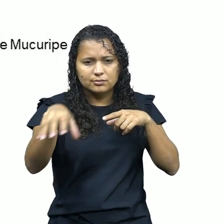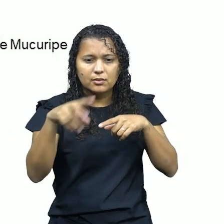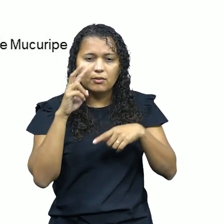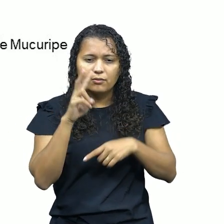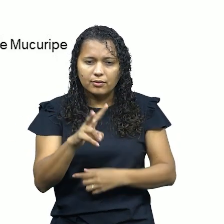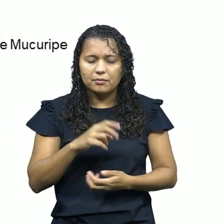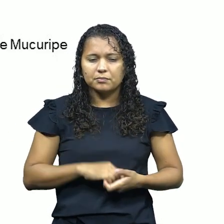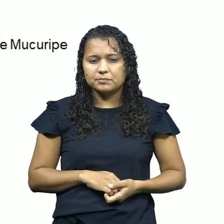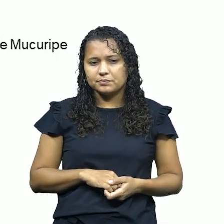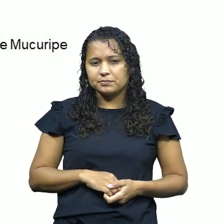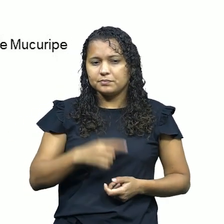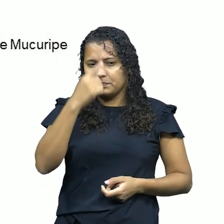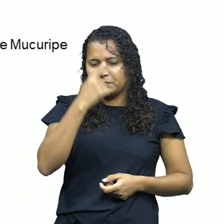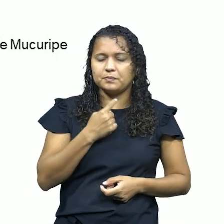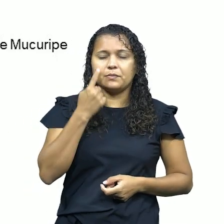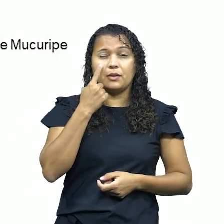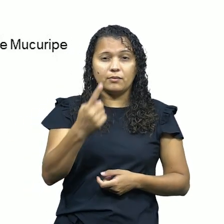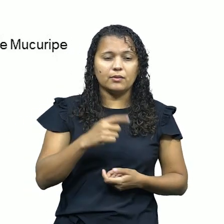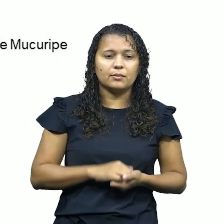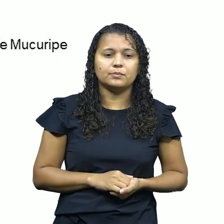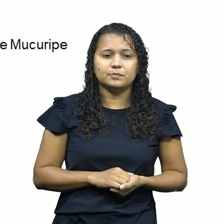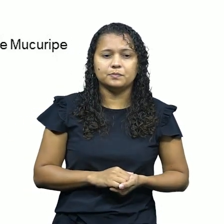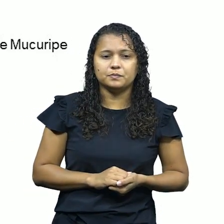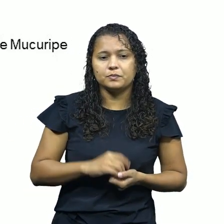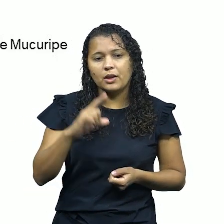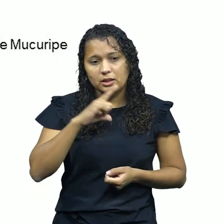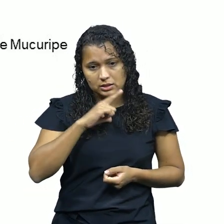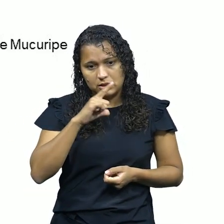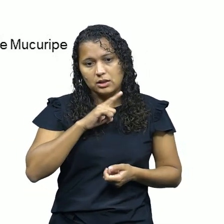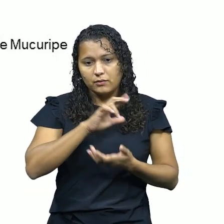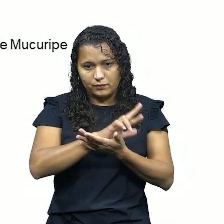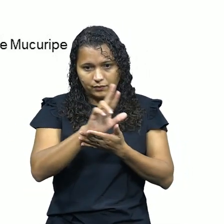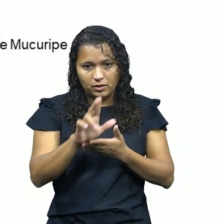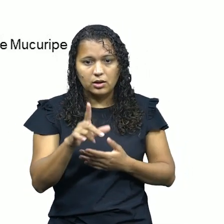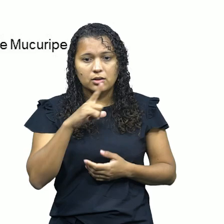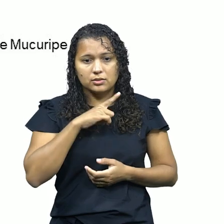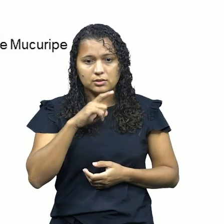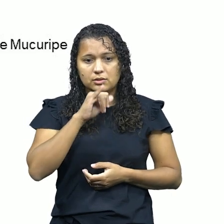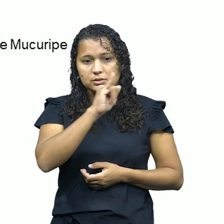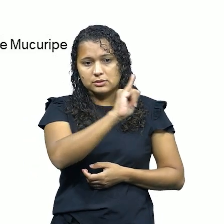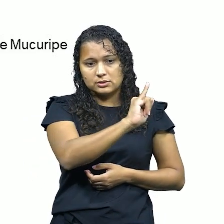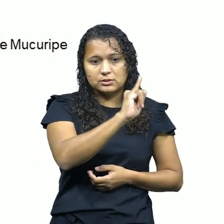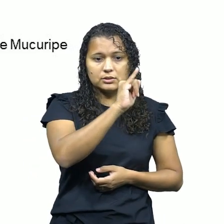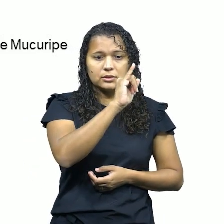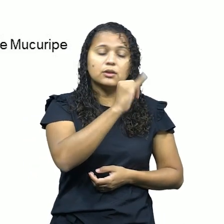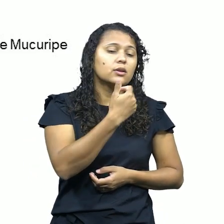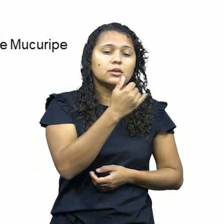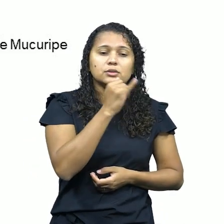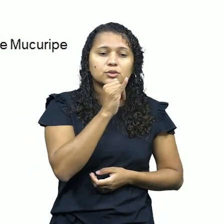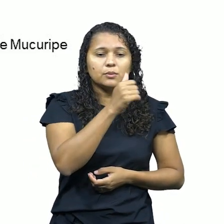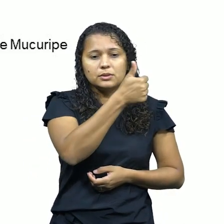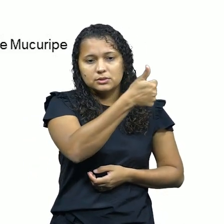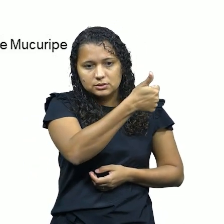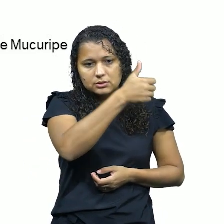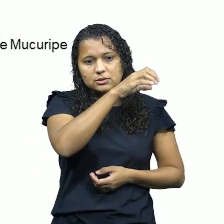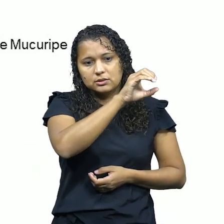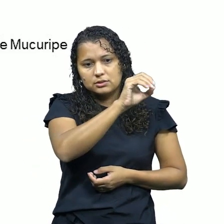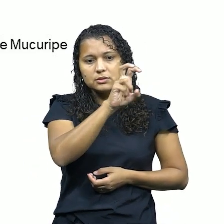vocês podem ver, nessa imagem, nós temos vários berços de atracação, nós temos o 105, 104, 103, 102,